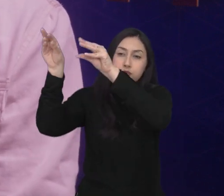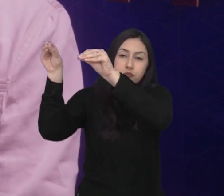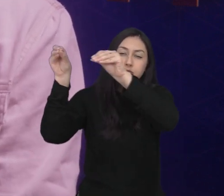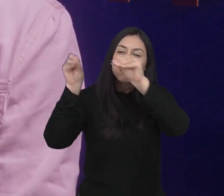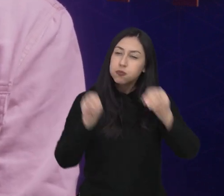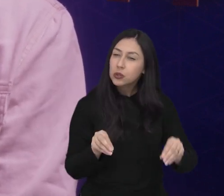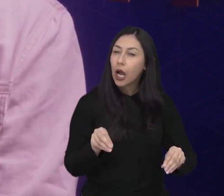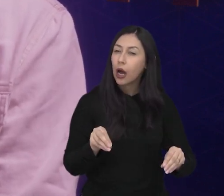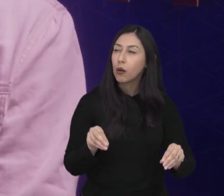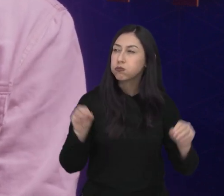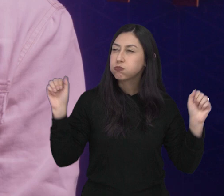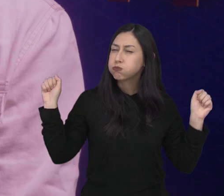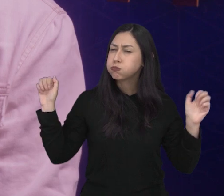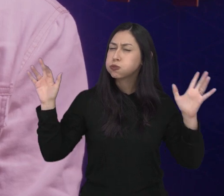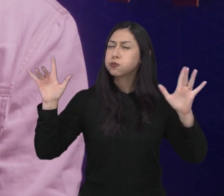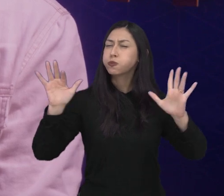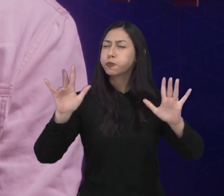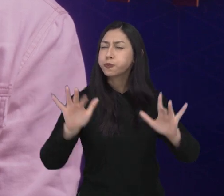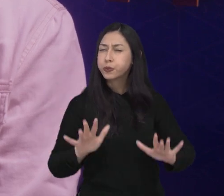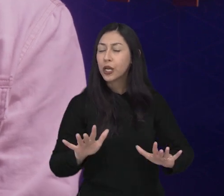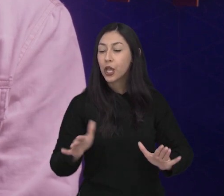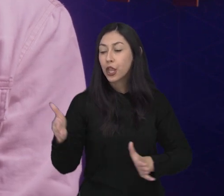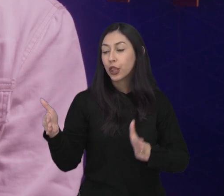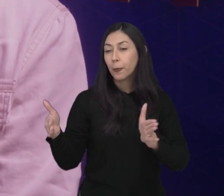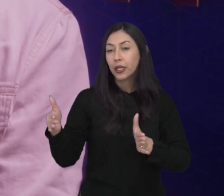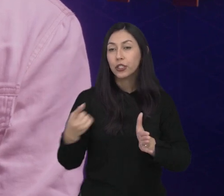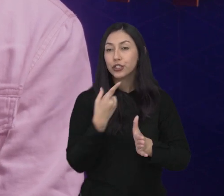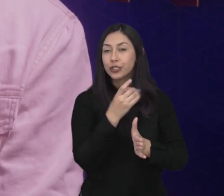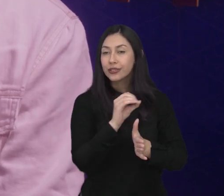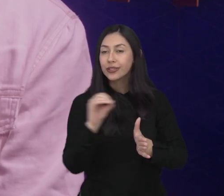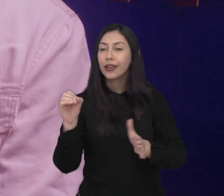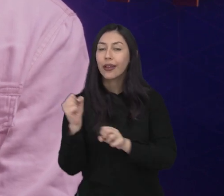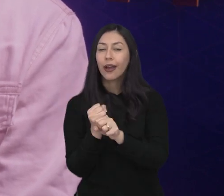começaram a vir com mais peso para cá. E em